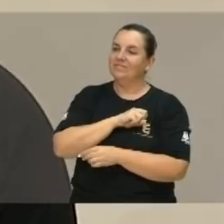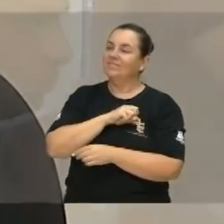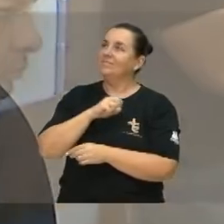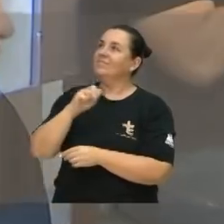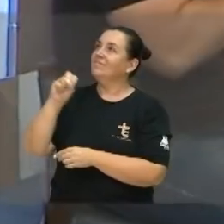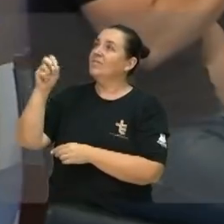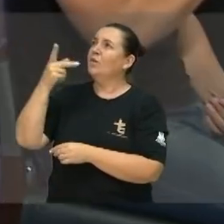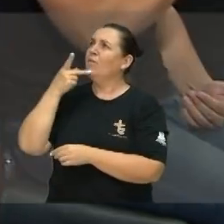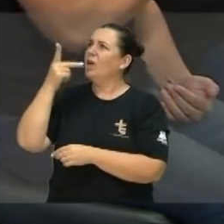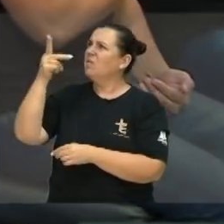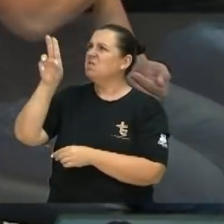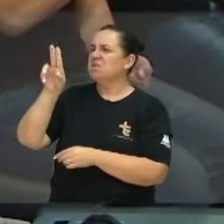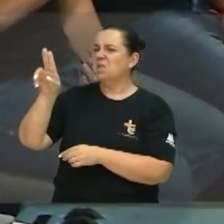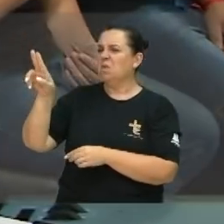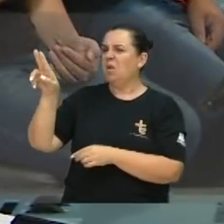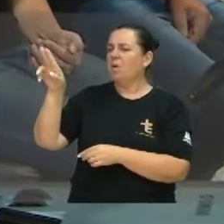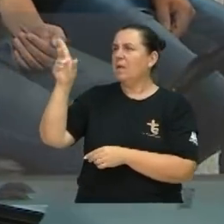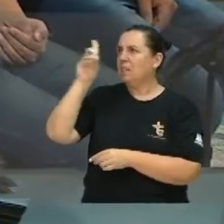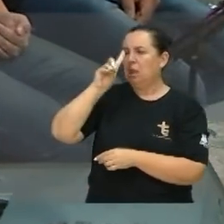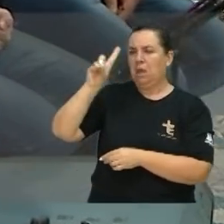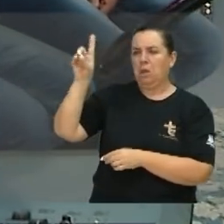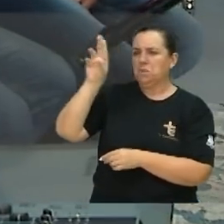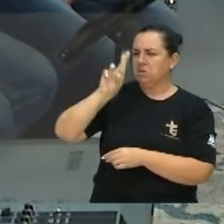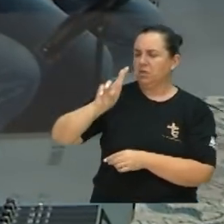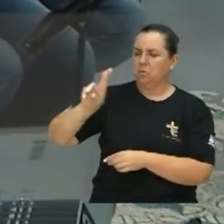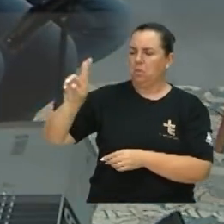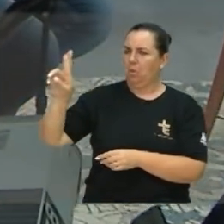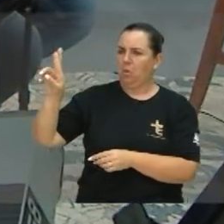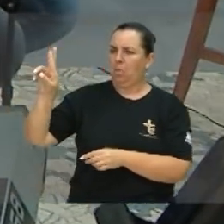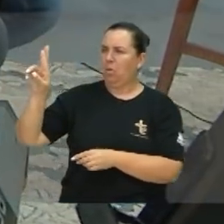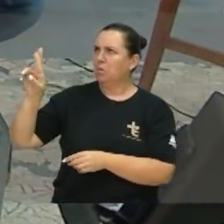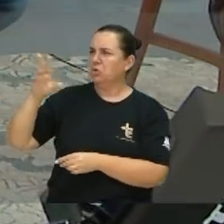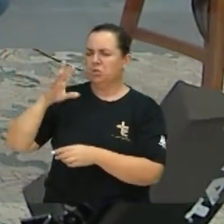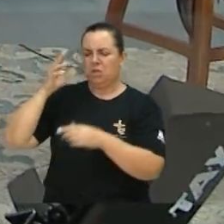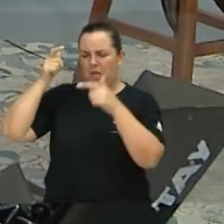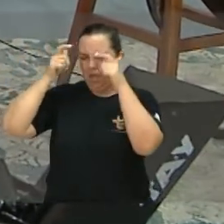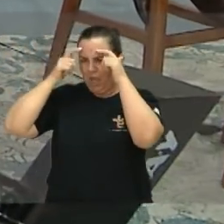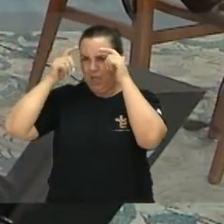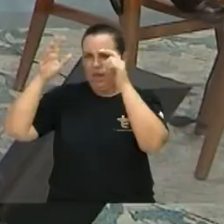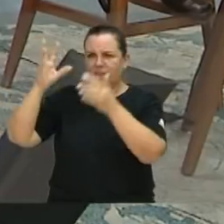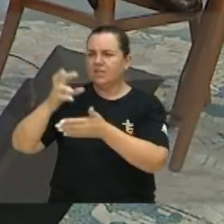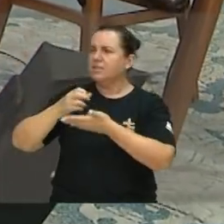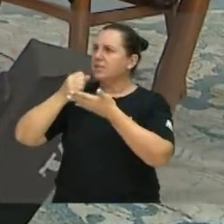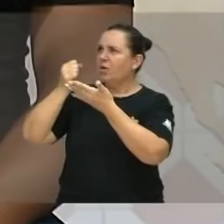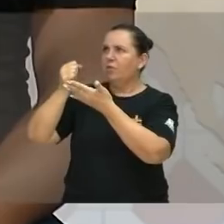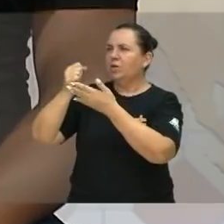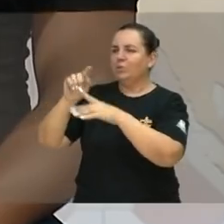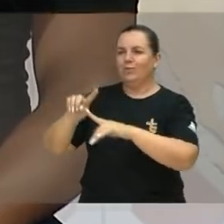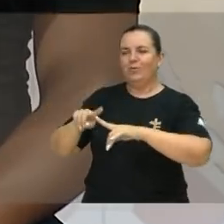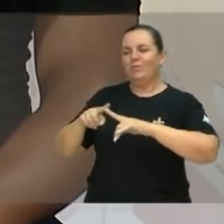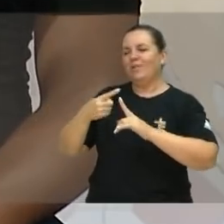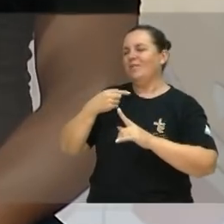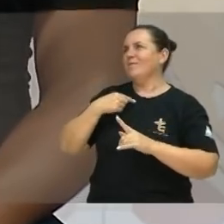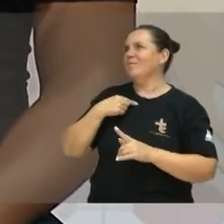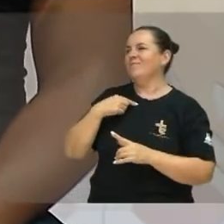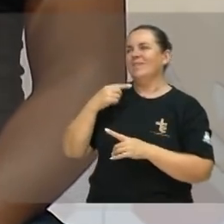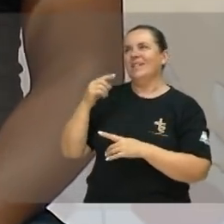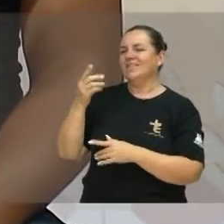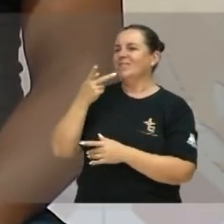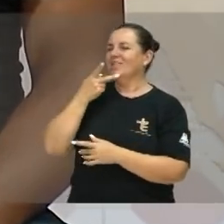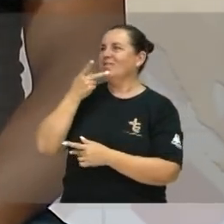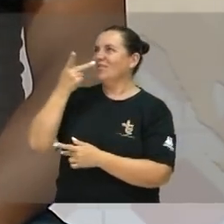eu te chamam de deus e de senhor te chamam de rei e salvador